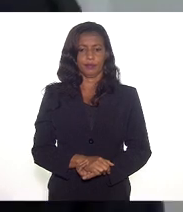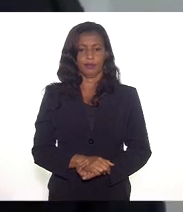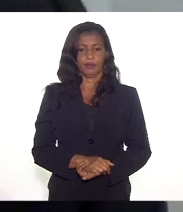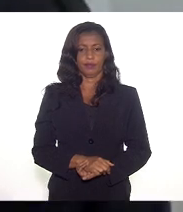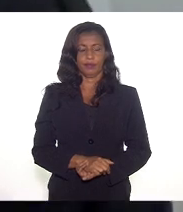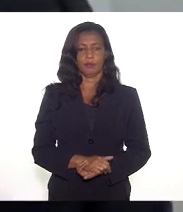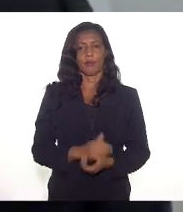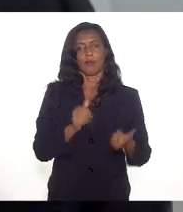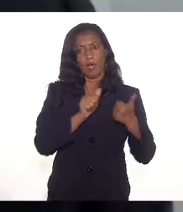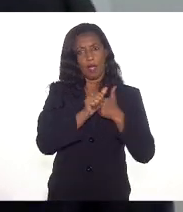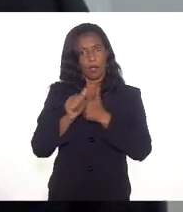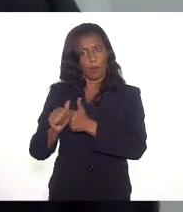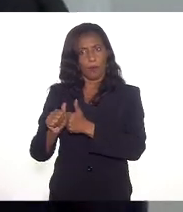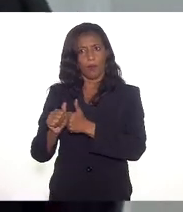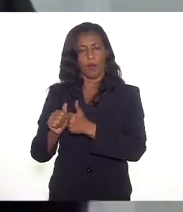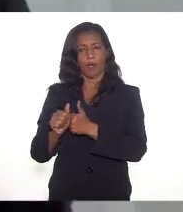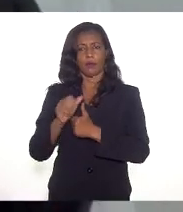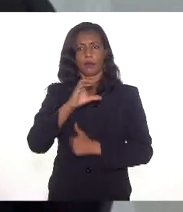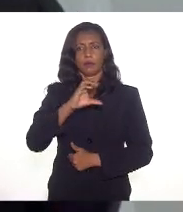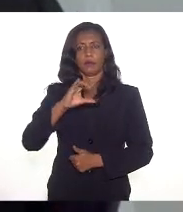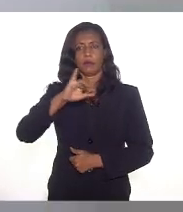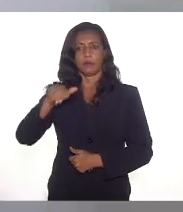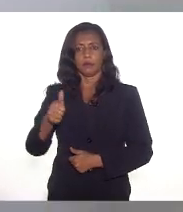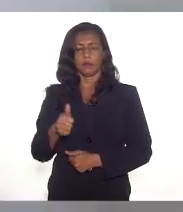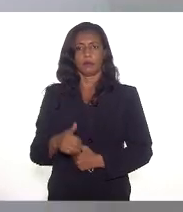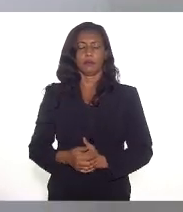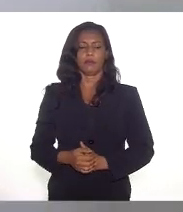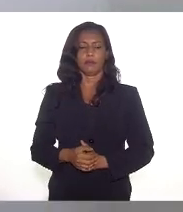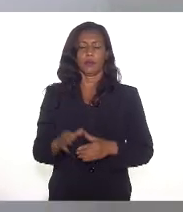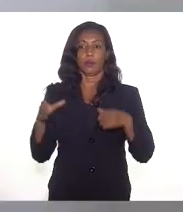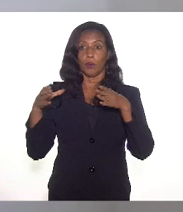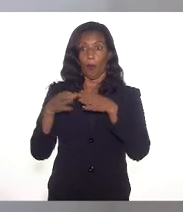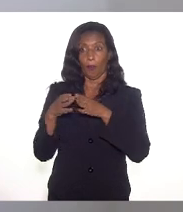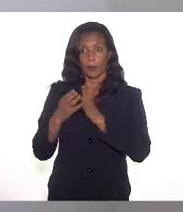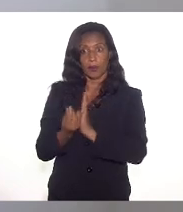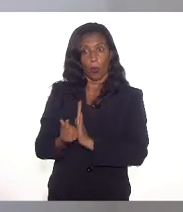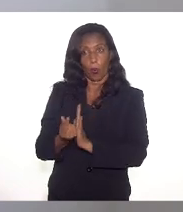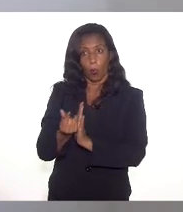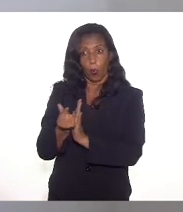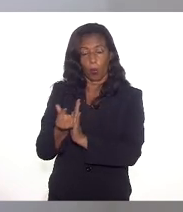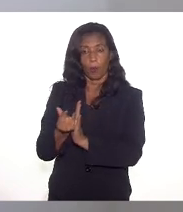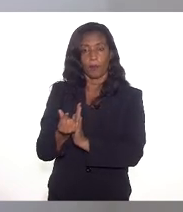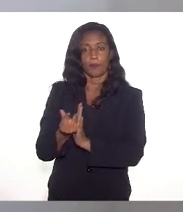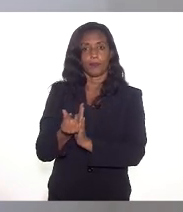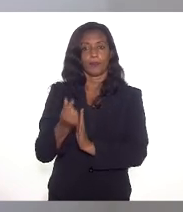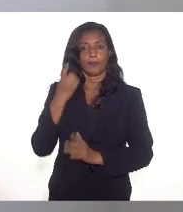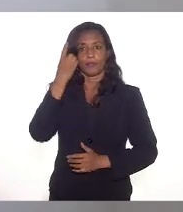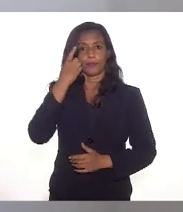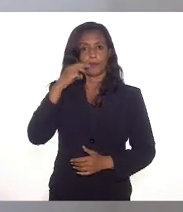Acompanho o parecer da CCJ. Pela Comissão de Orçamento, deputado Márcio Pacheco.